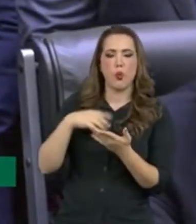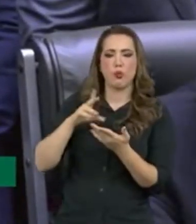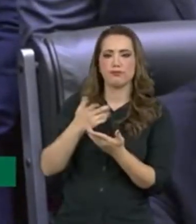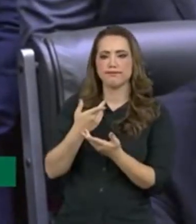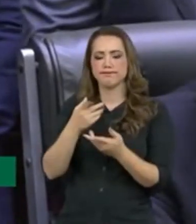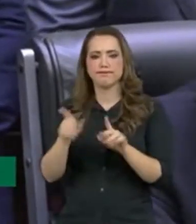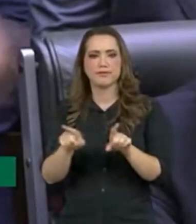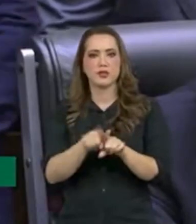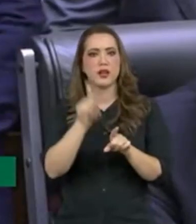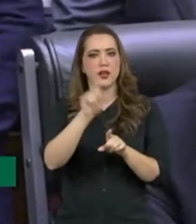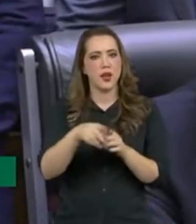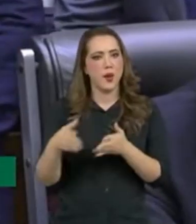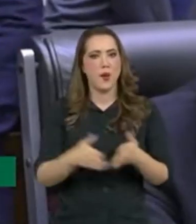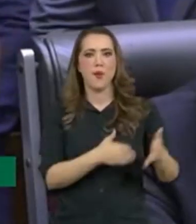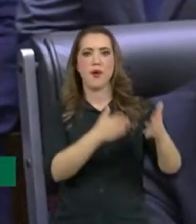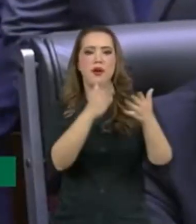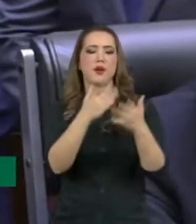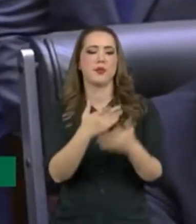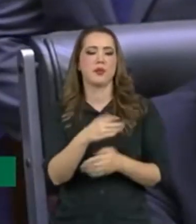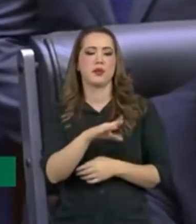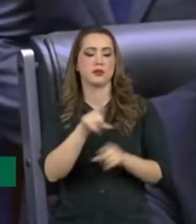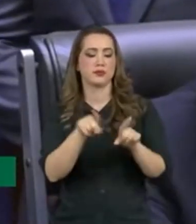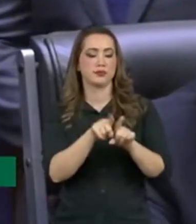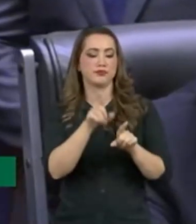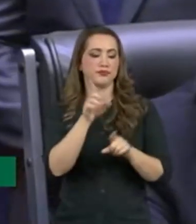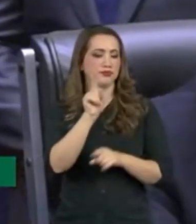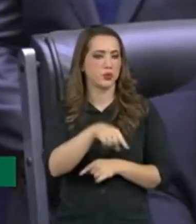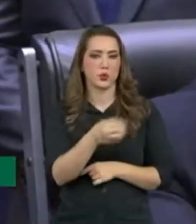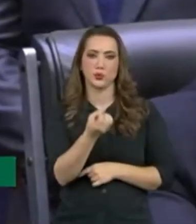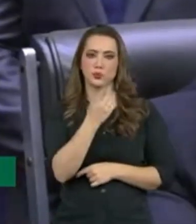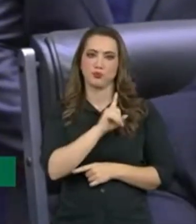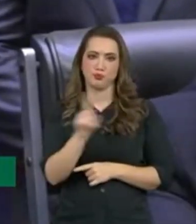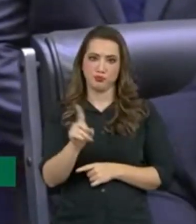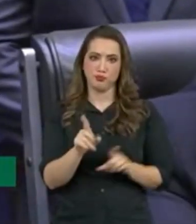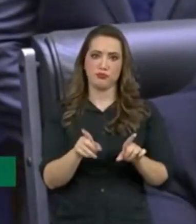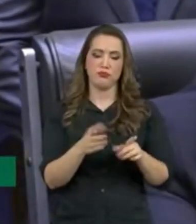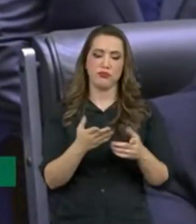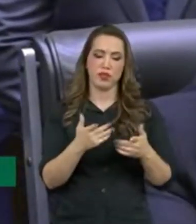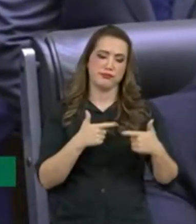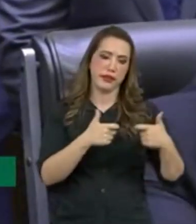o caminho da barbárie e das tiranias.